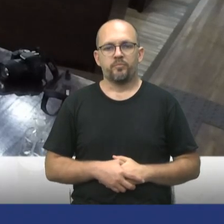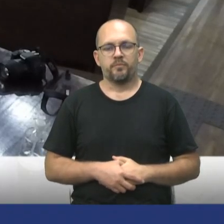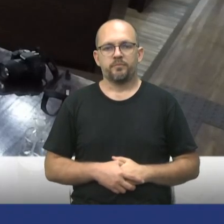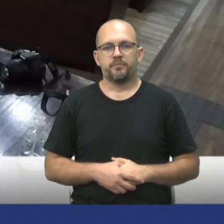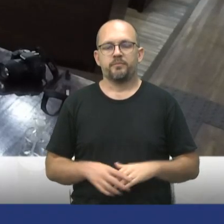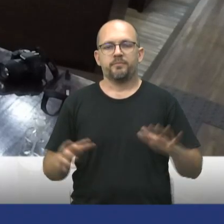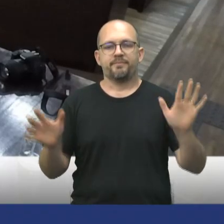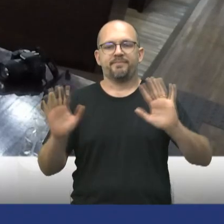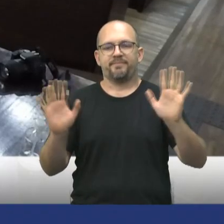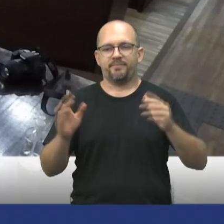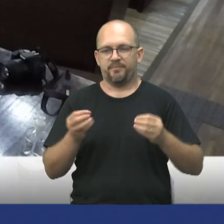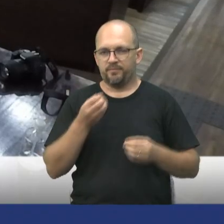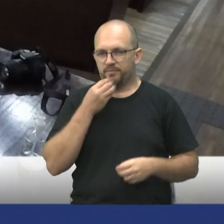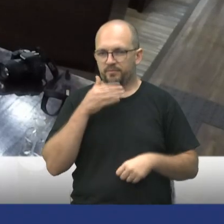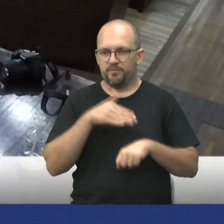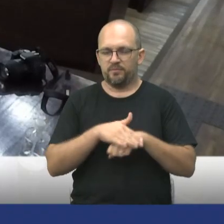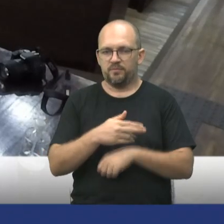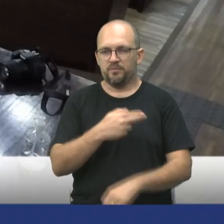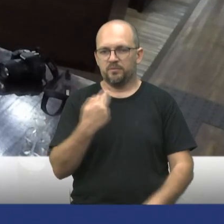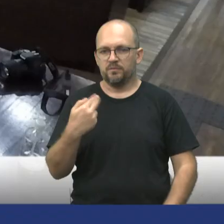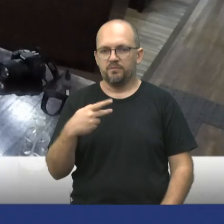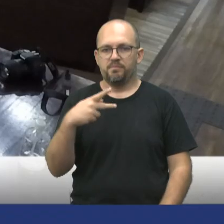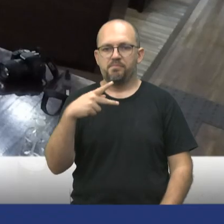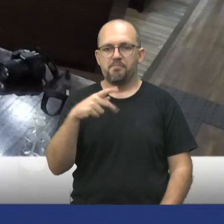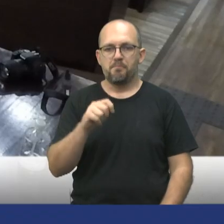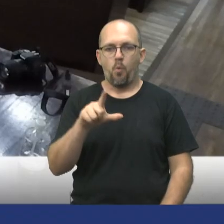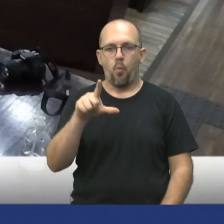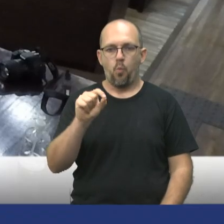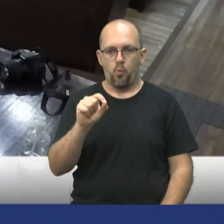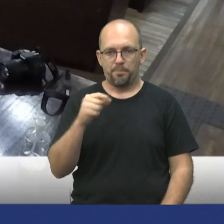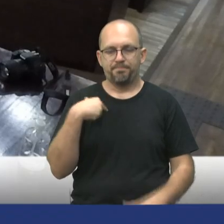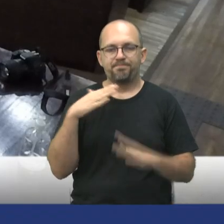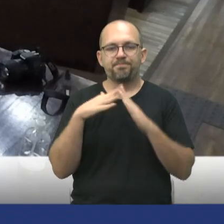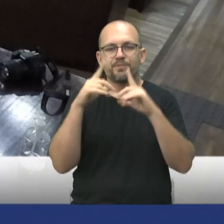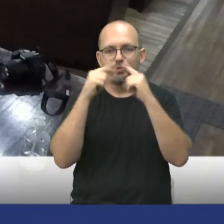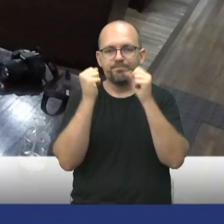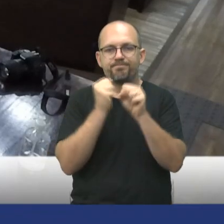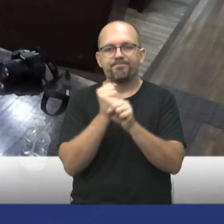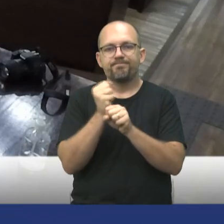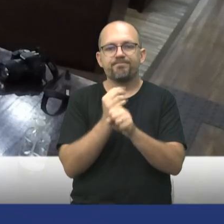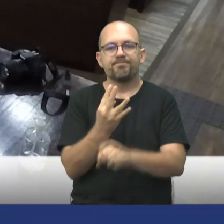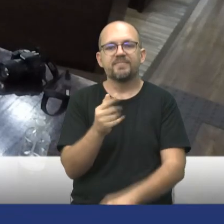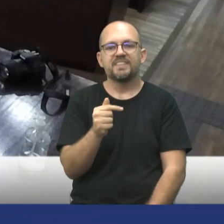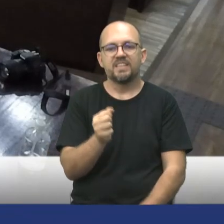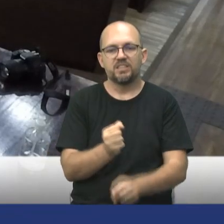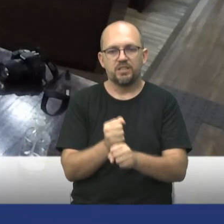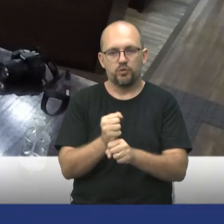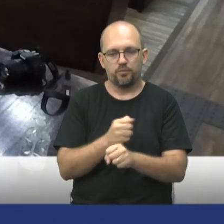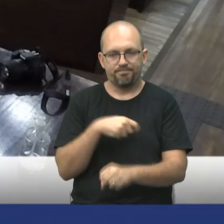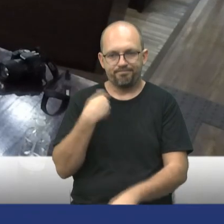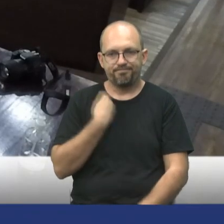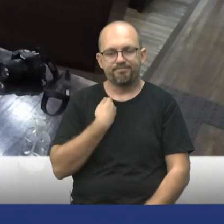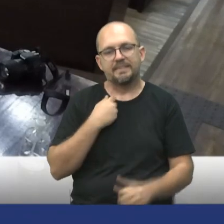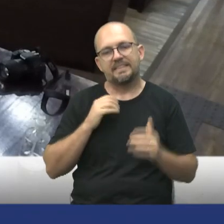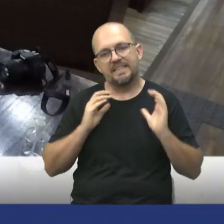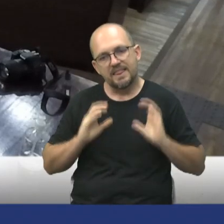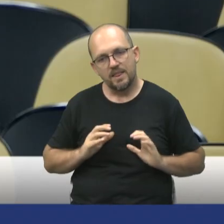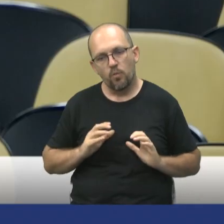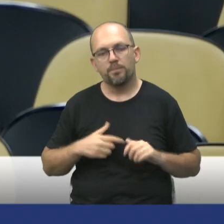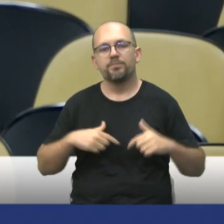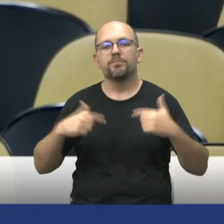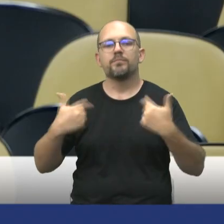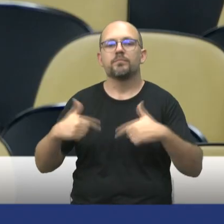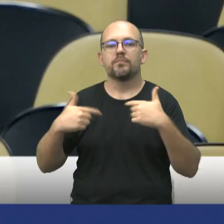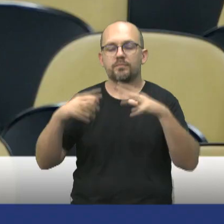Boa noite a todos, me chamo Paulo, sou morador de Jaú há 47 anos, estou aqui como cidadão, trabalho no TJ